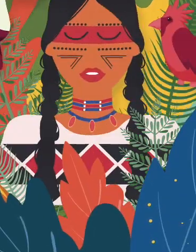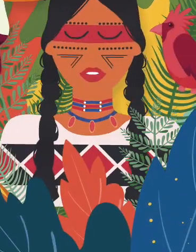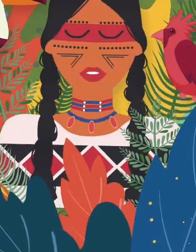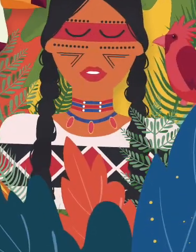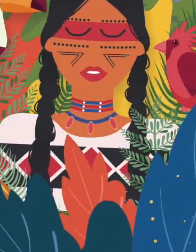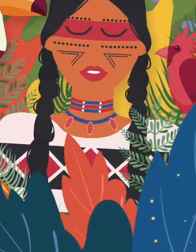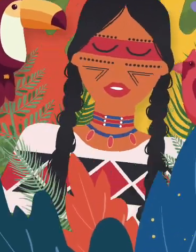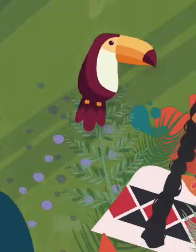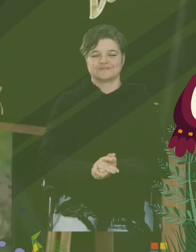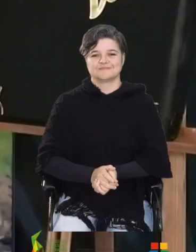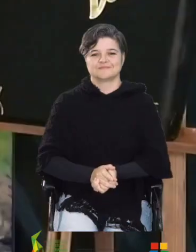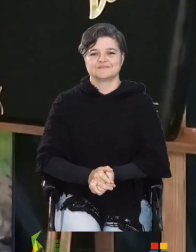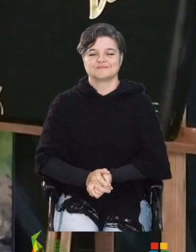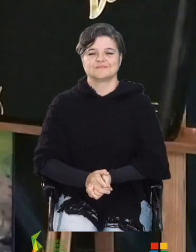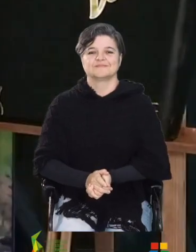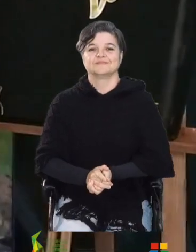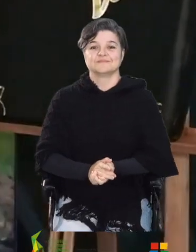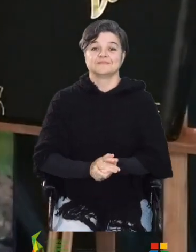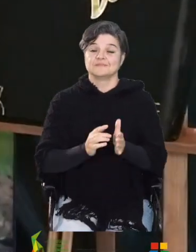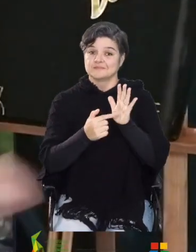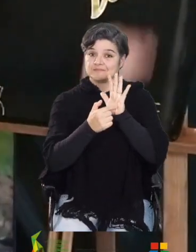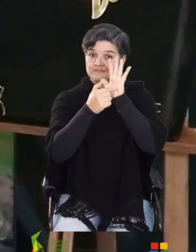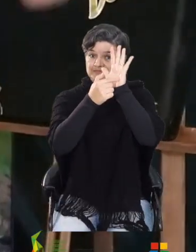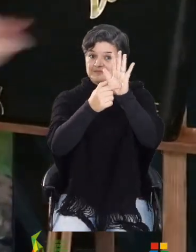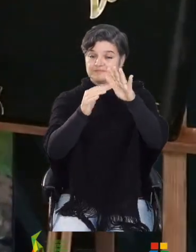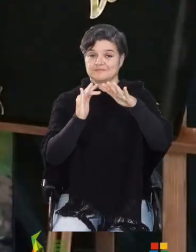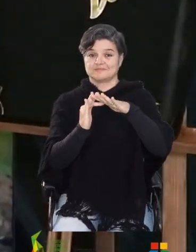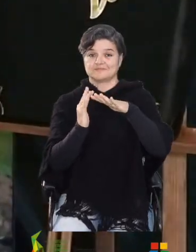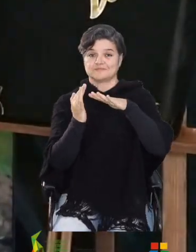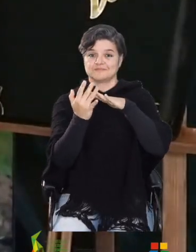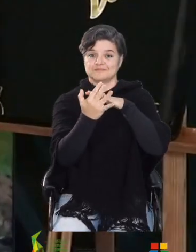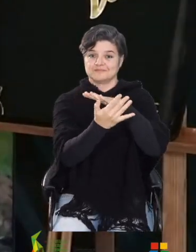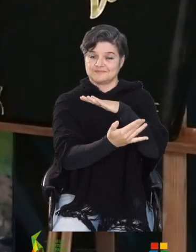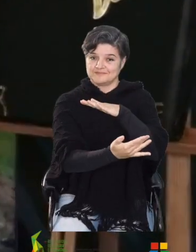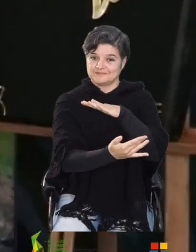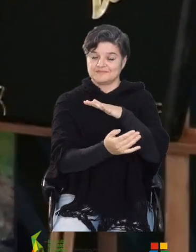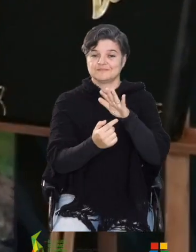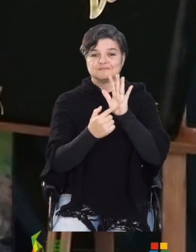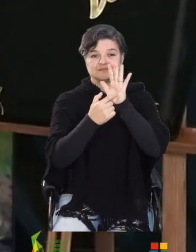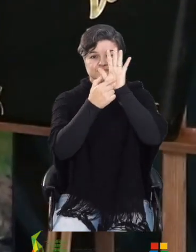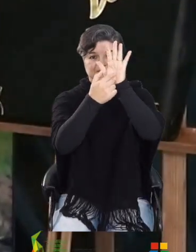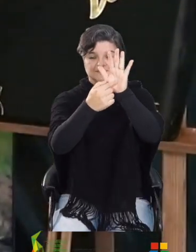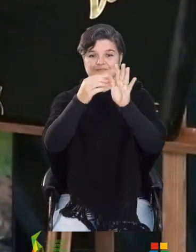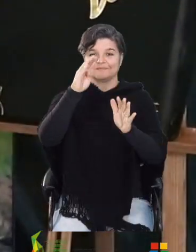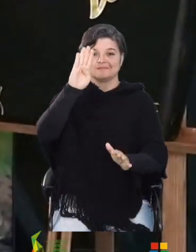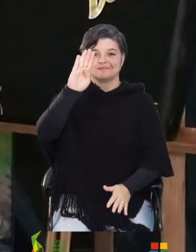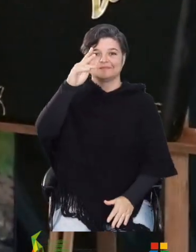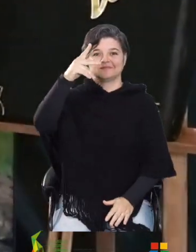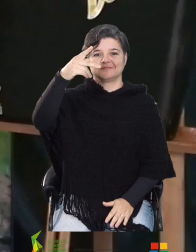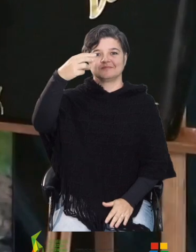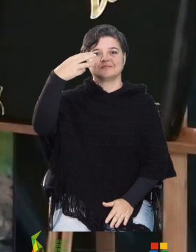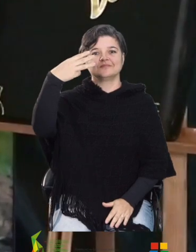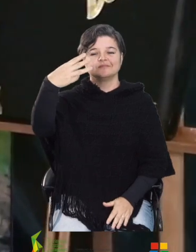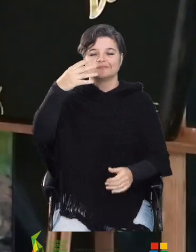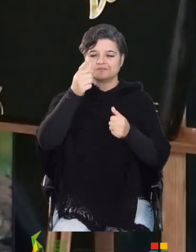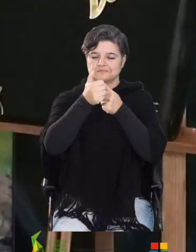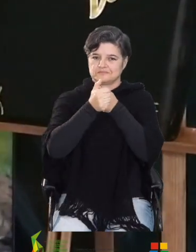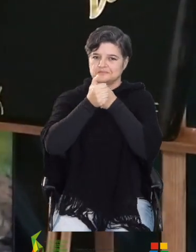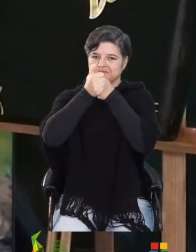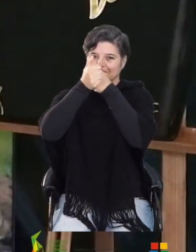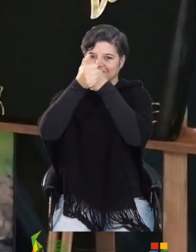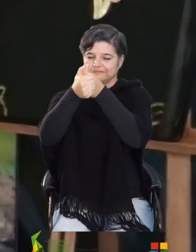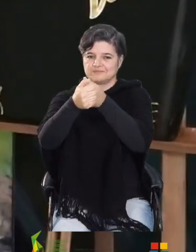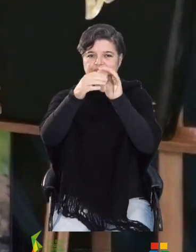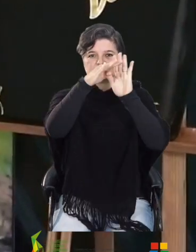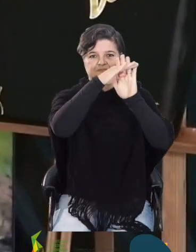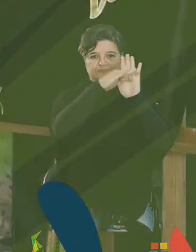artistas e fique ligado em todas as redes sociais da b3 para acompanhar a programação